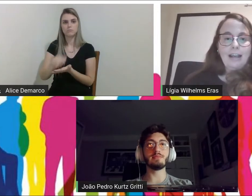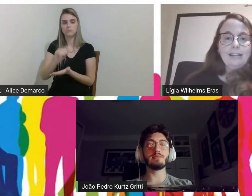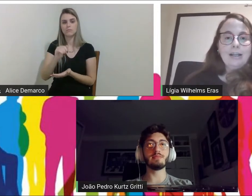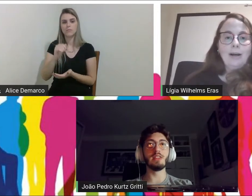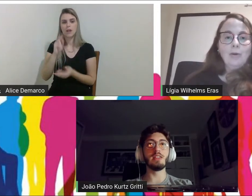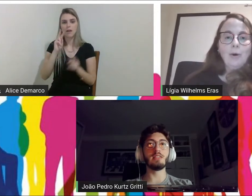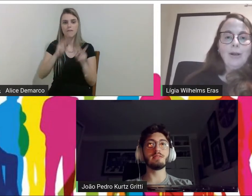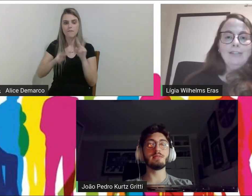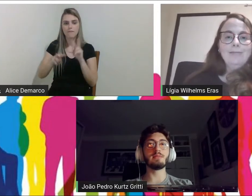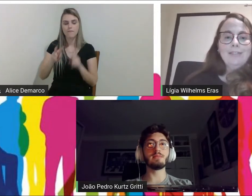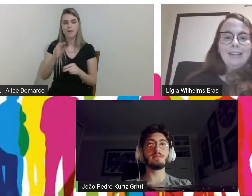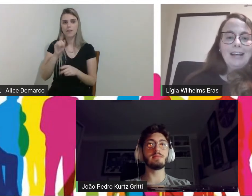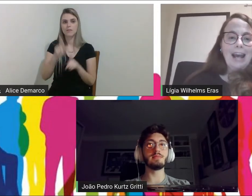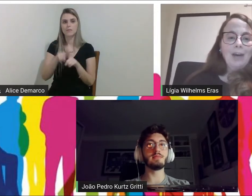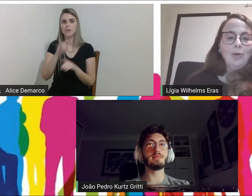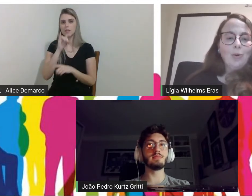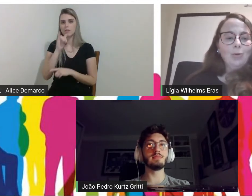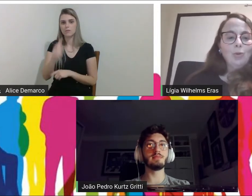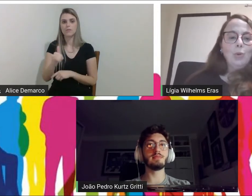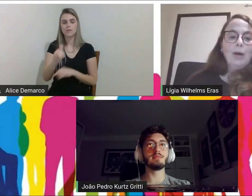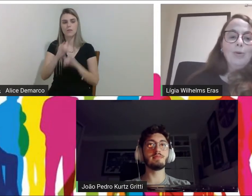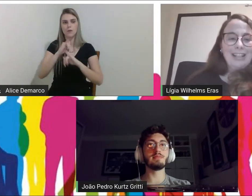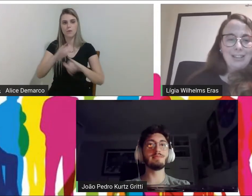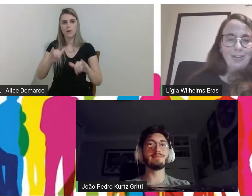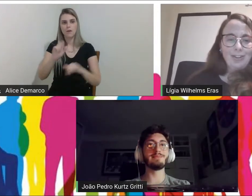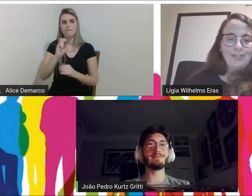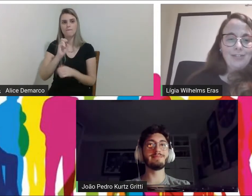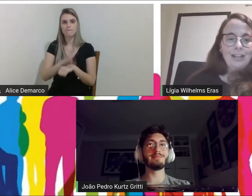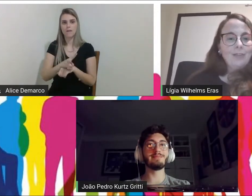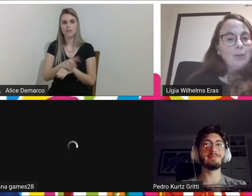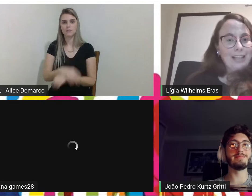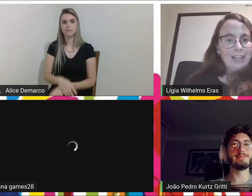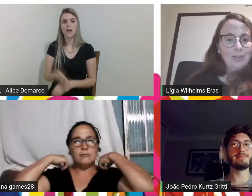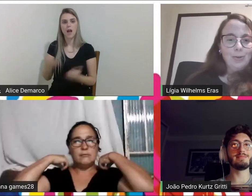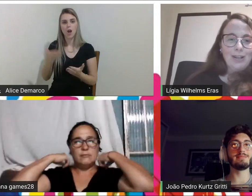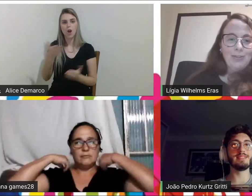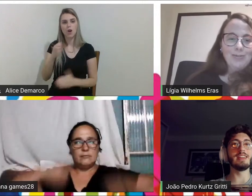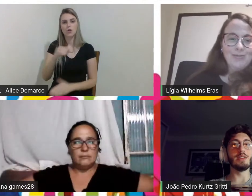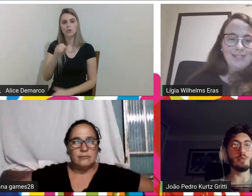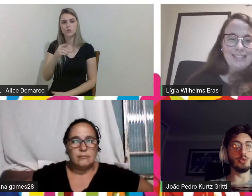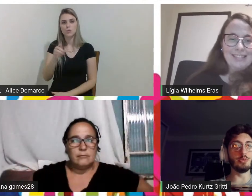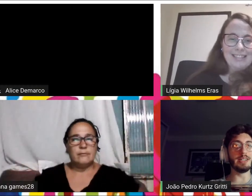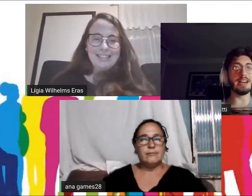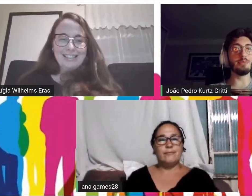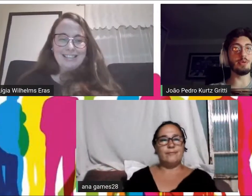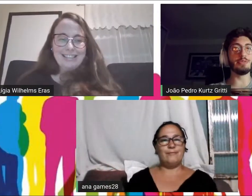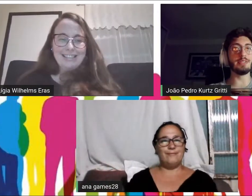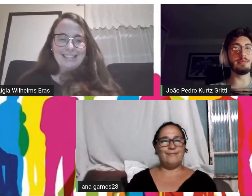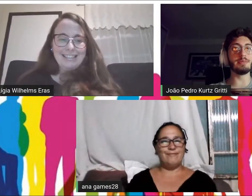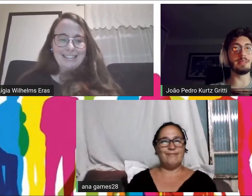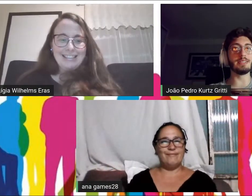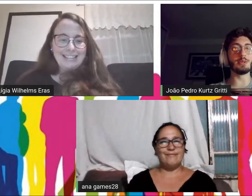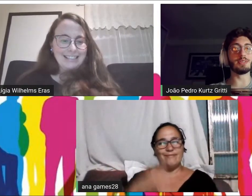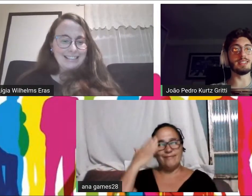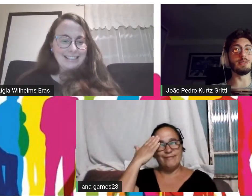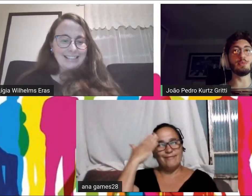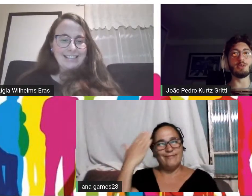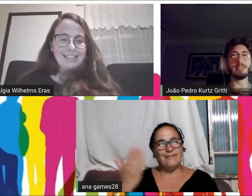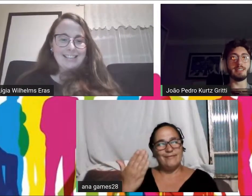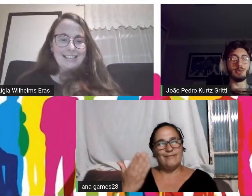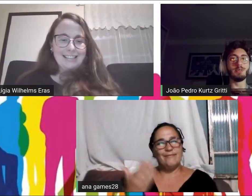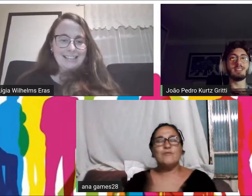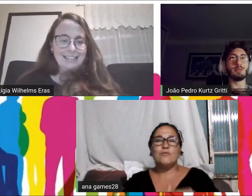então agora é com o João Gritti fique à vontade João muito obrigado prof pela